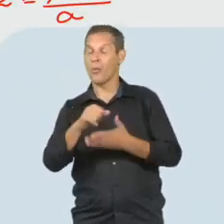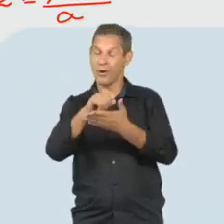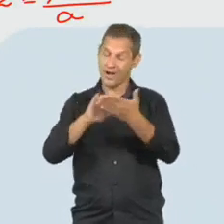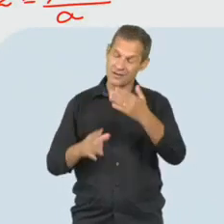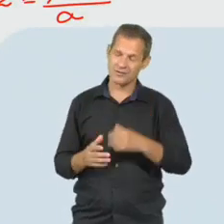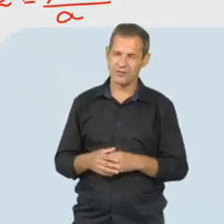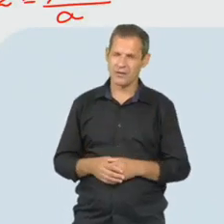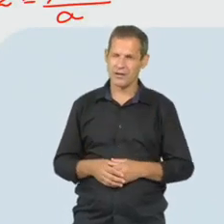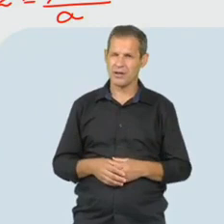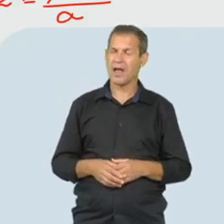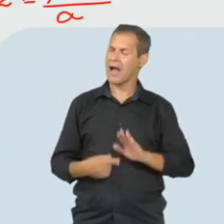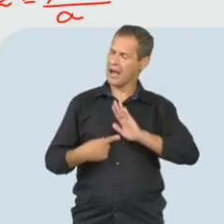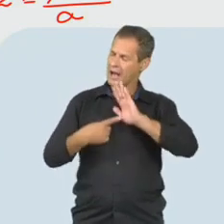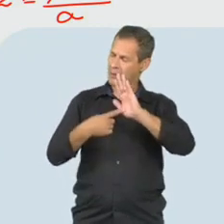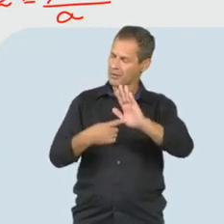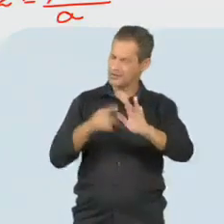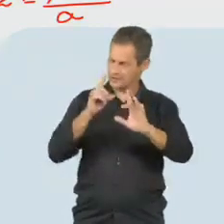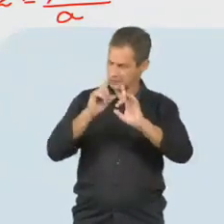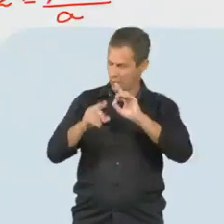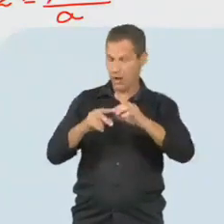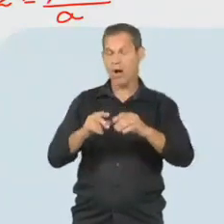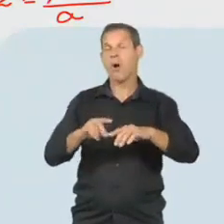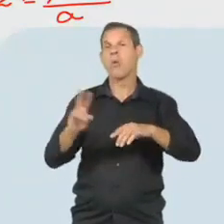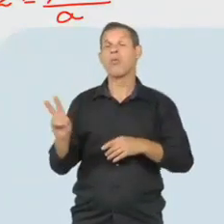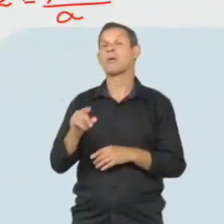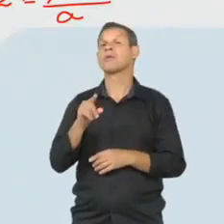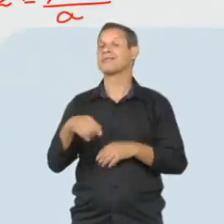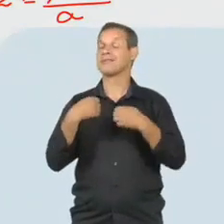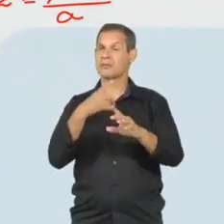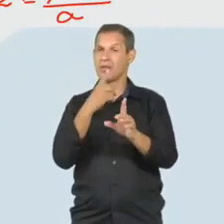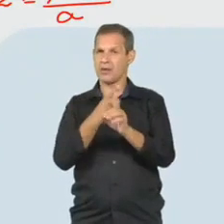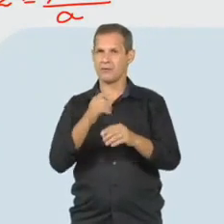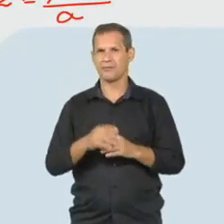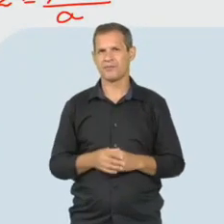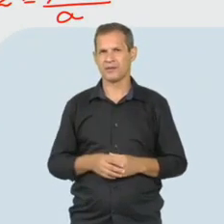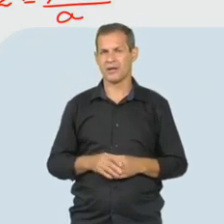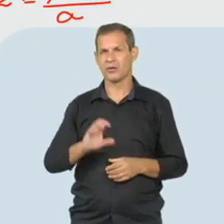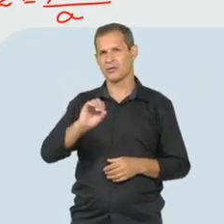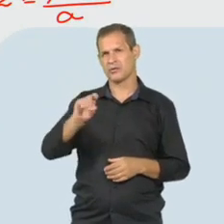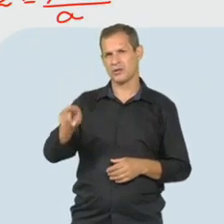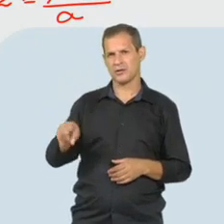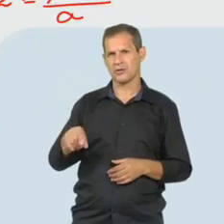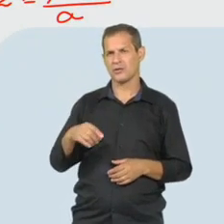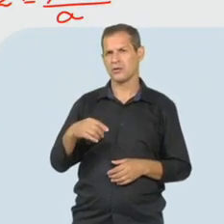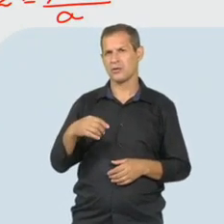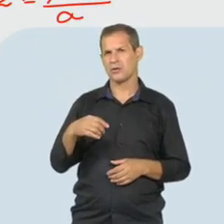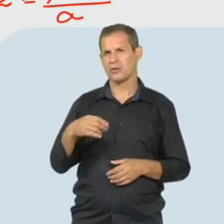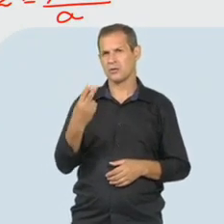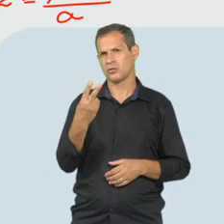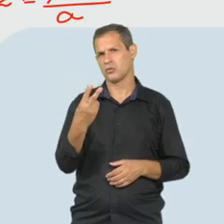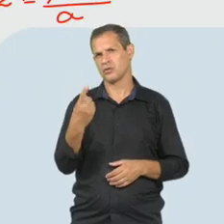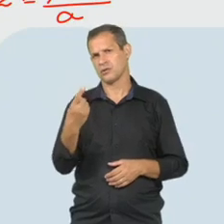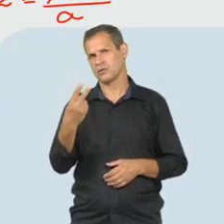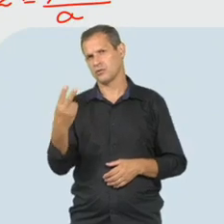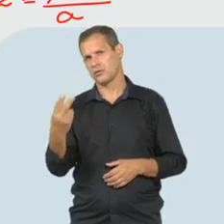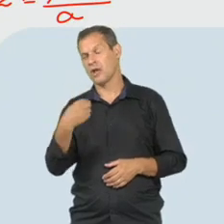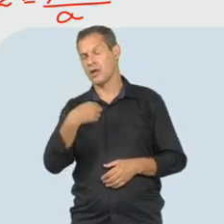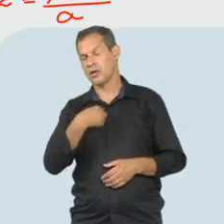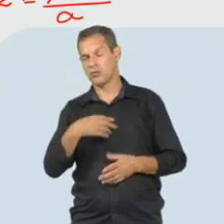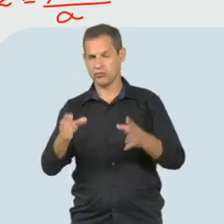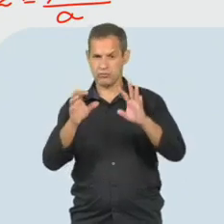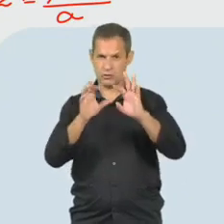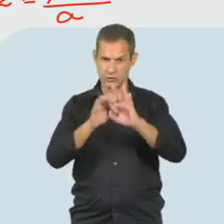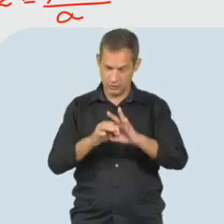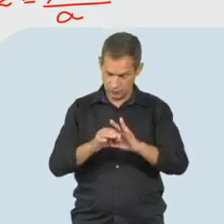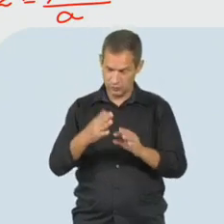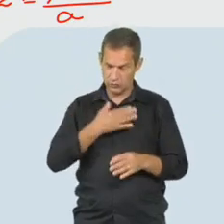exercício, ele pode apresentar o dado, ele vai falar lá, ó, o valor que você precisa encontrar é o 0,212. E aí eu vou unir